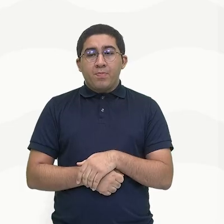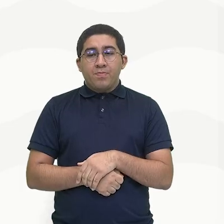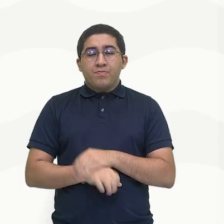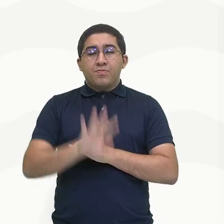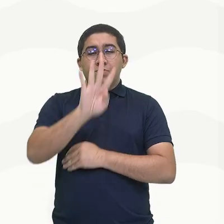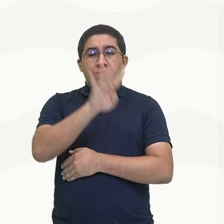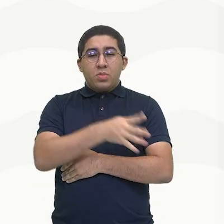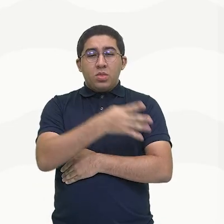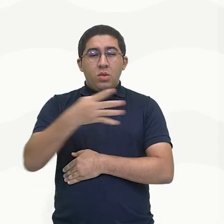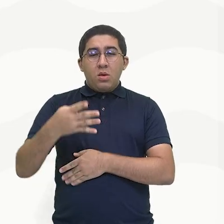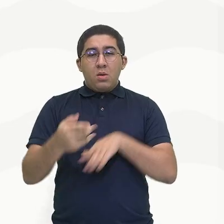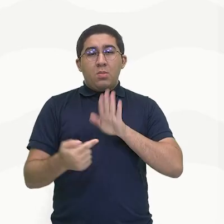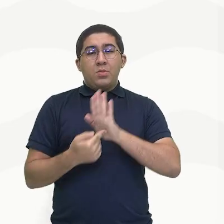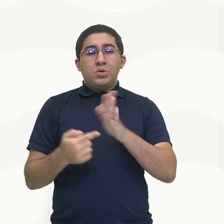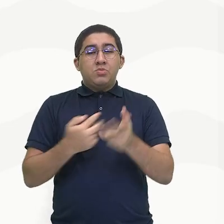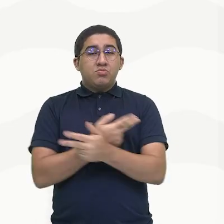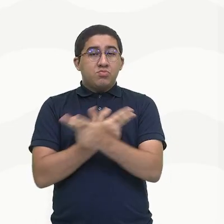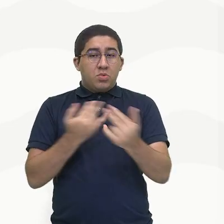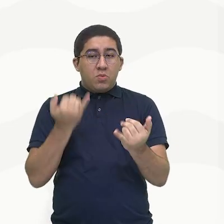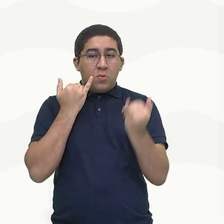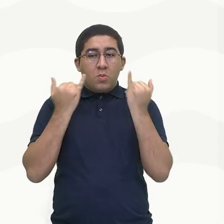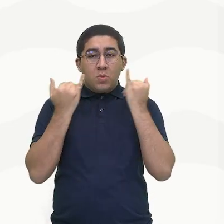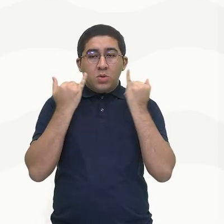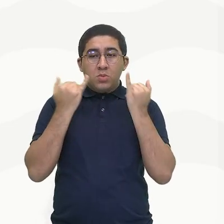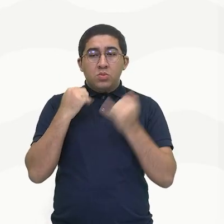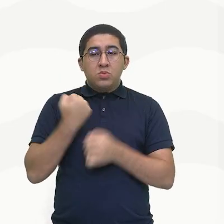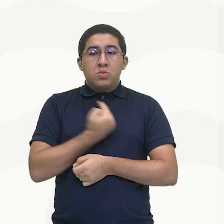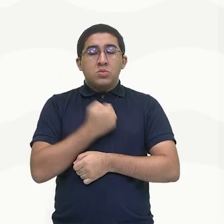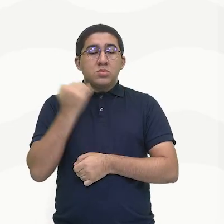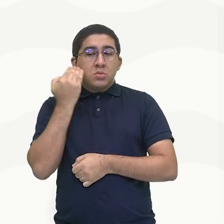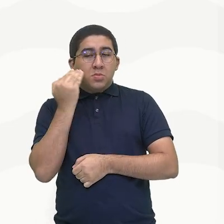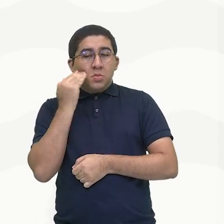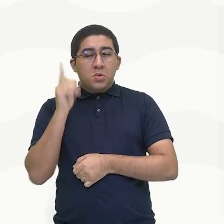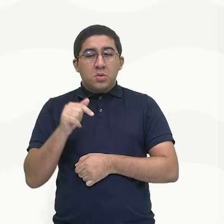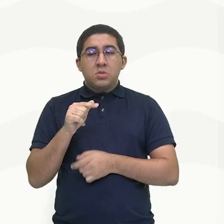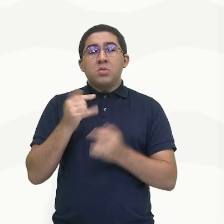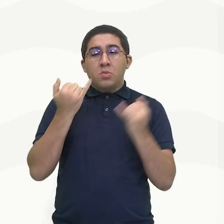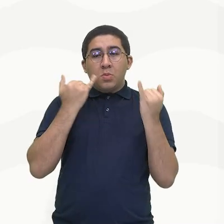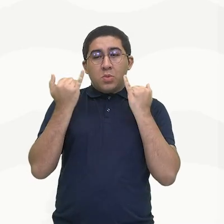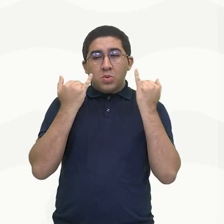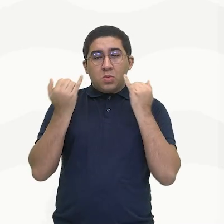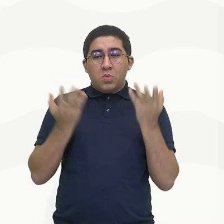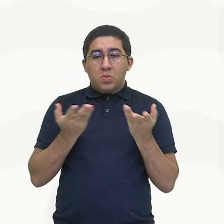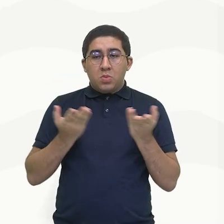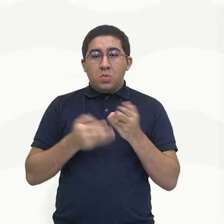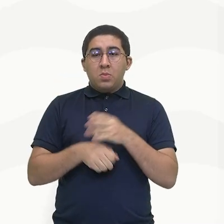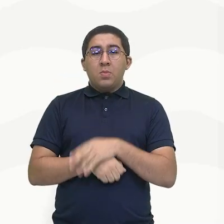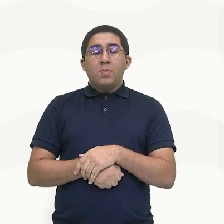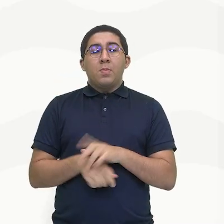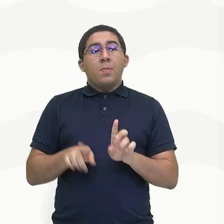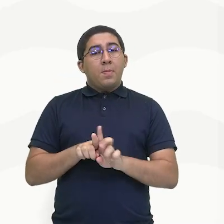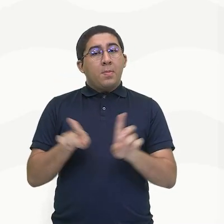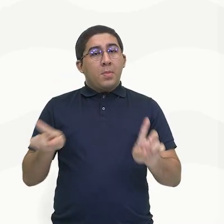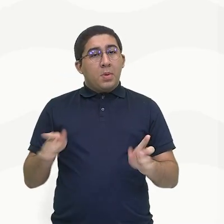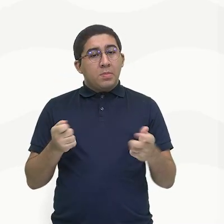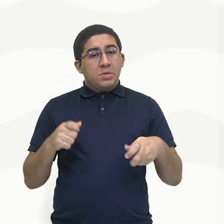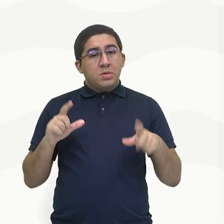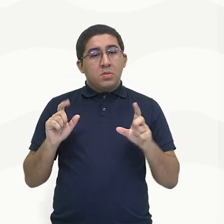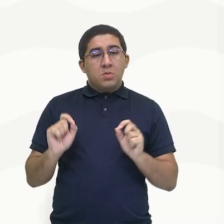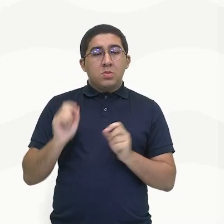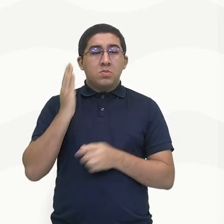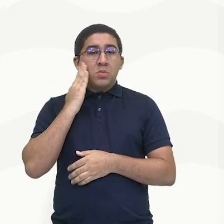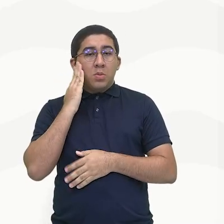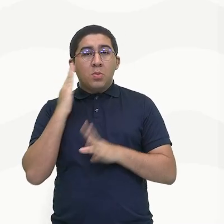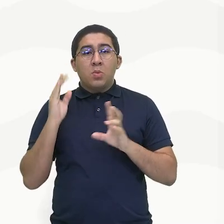diversas informações e a gente vai trabalhar com os dados dessa tabela. Mas antes a gente precisa ver o que vai